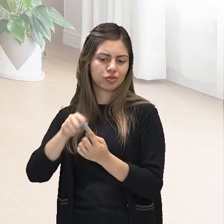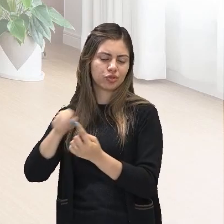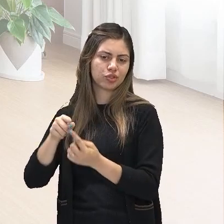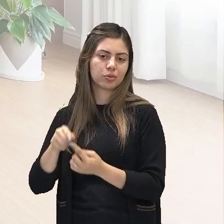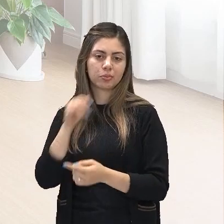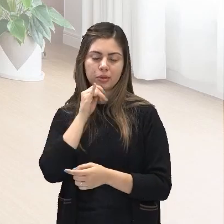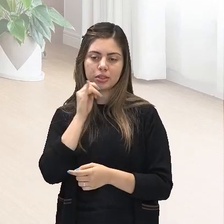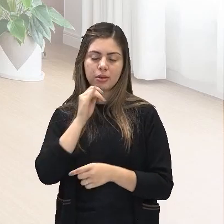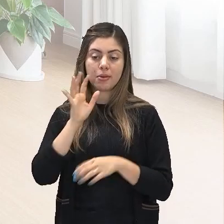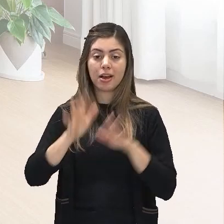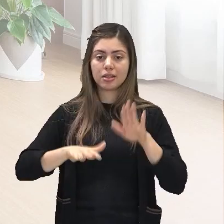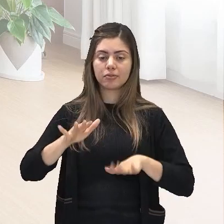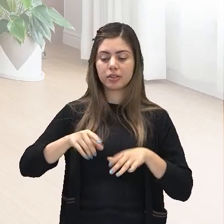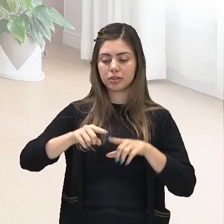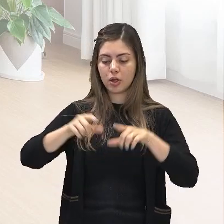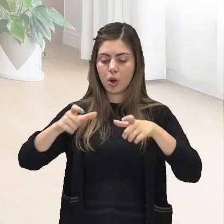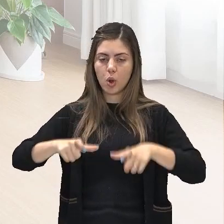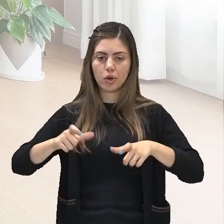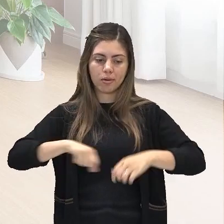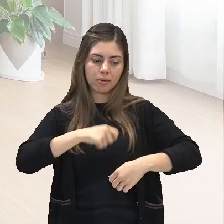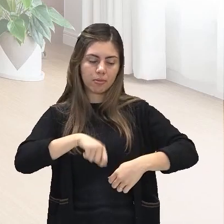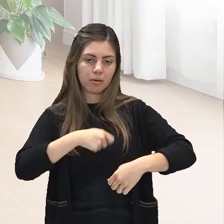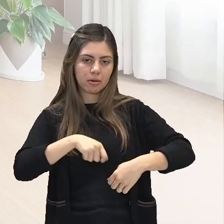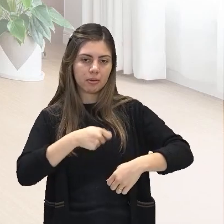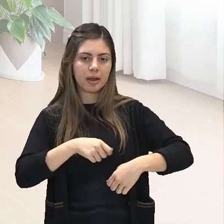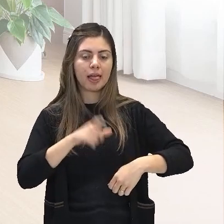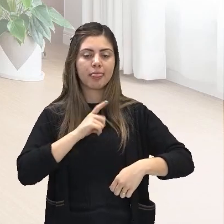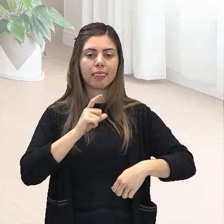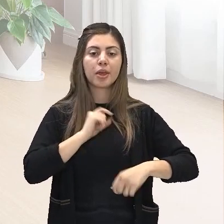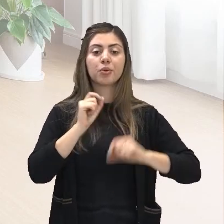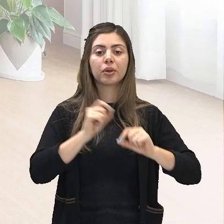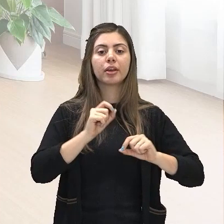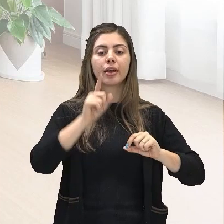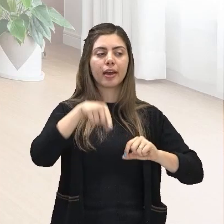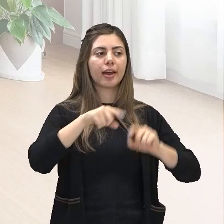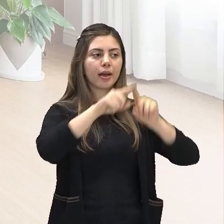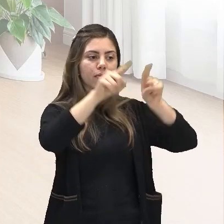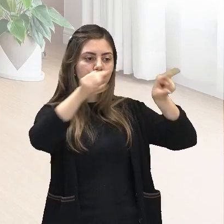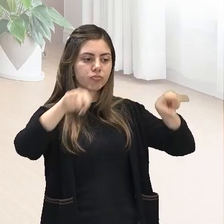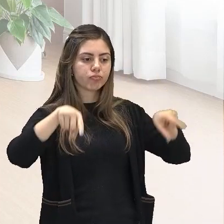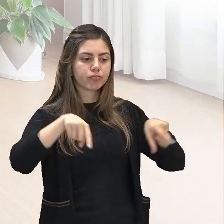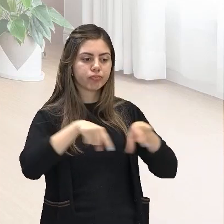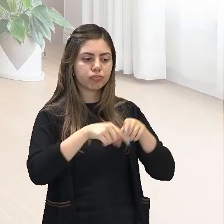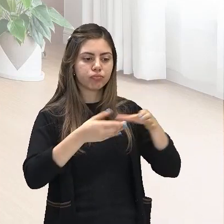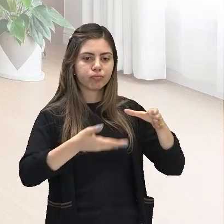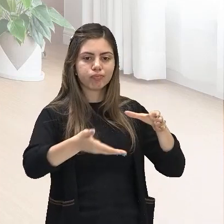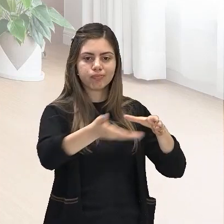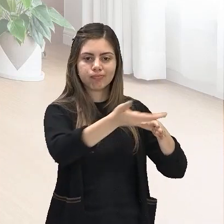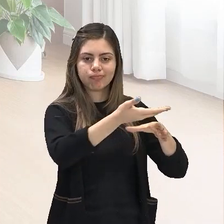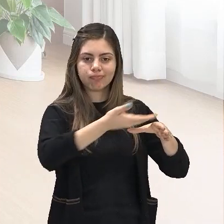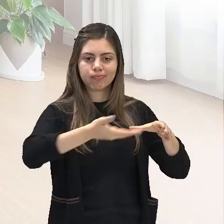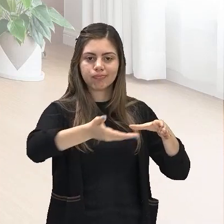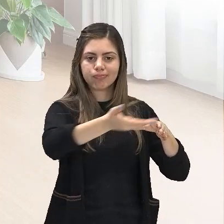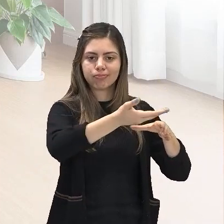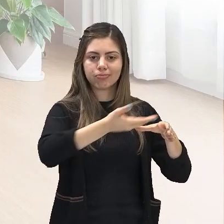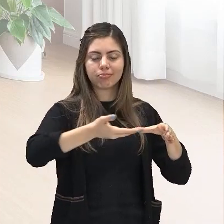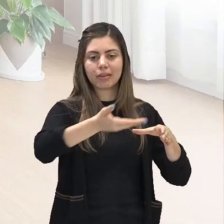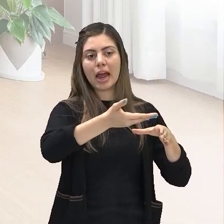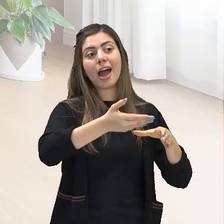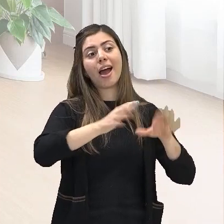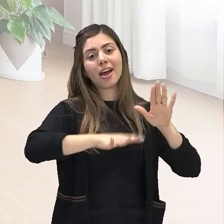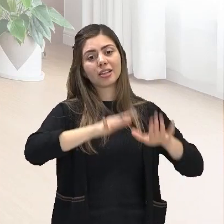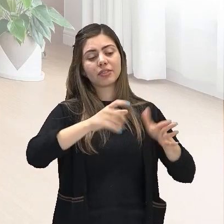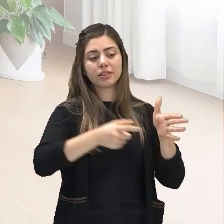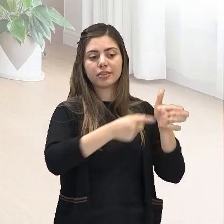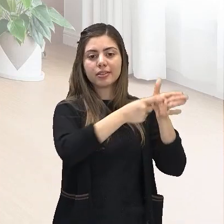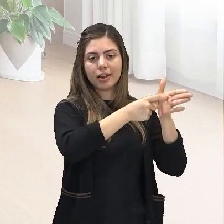micro-ondas ligado, e aí ele tem um reloginho ali no painel, né? Não tem muita função, o relógio a gente usa esse. Desliga porque está consumindo uma energia